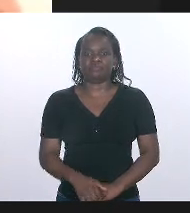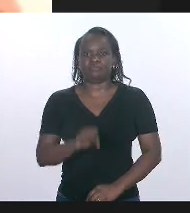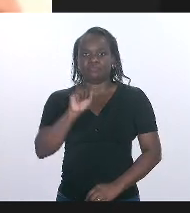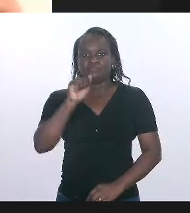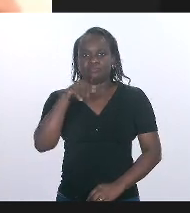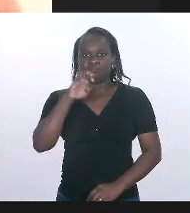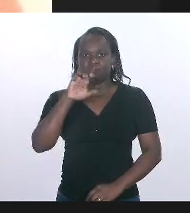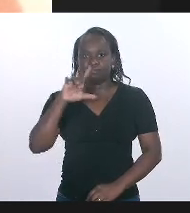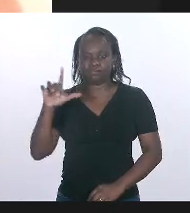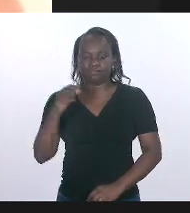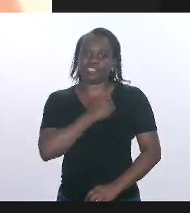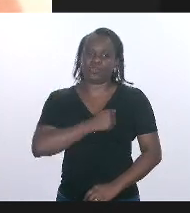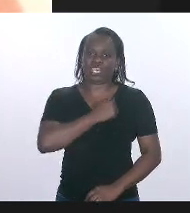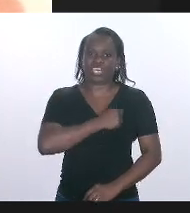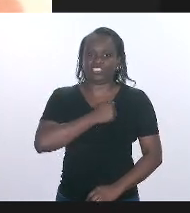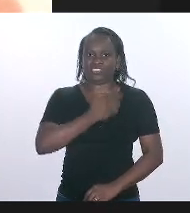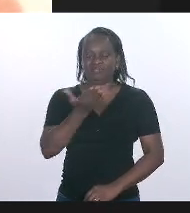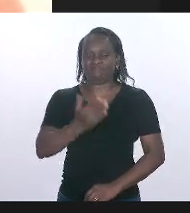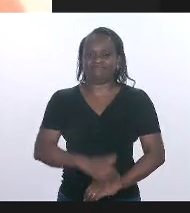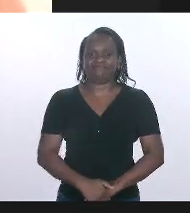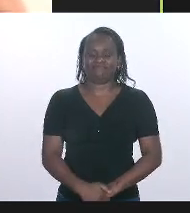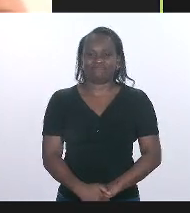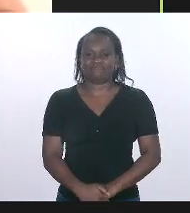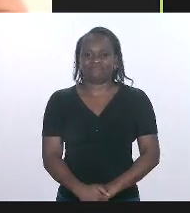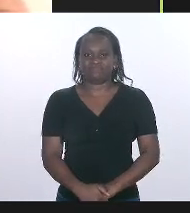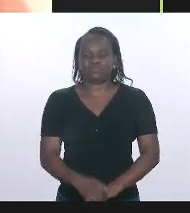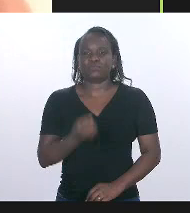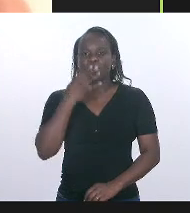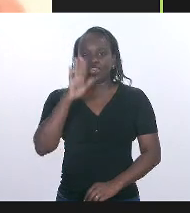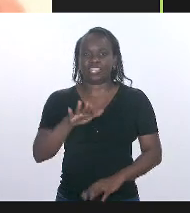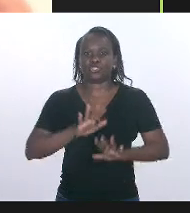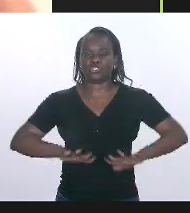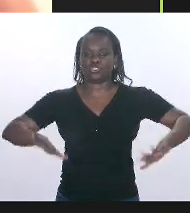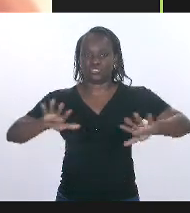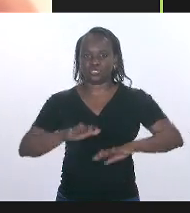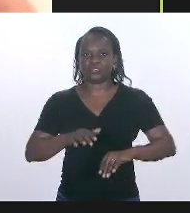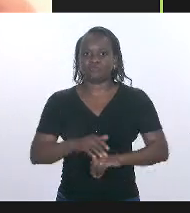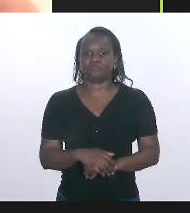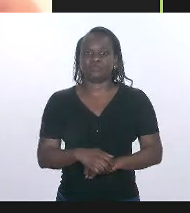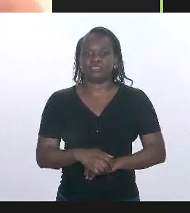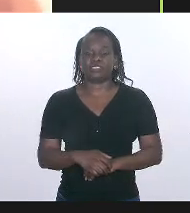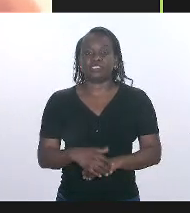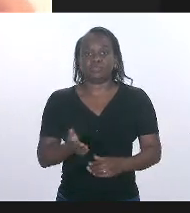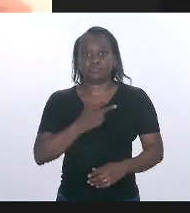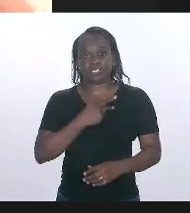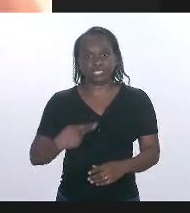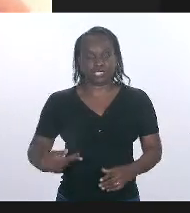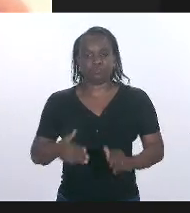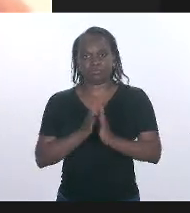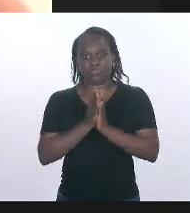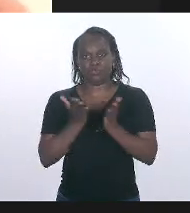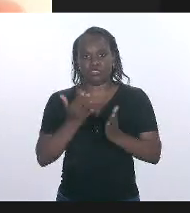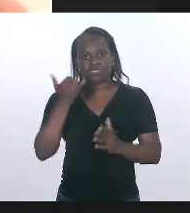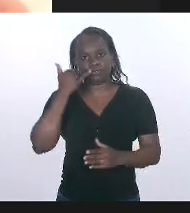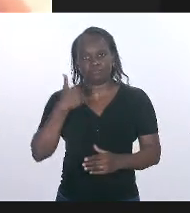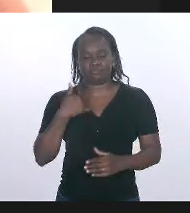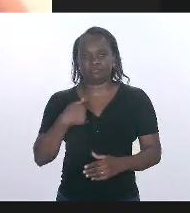Samuel, Boa tarde, Felipe. saudade, Samuel. Boa tarde a todos. Presidente, vê se hoje o senhor me telefona, por